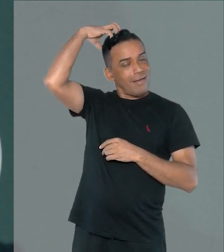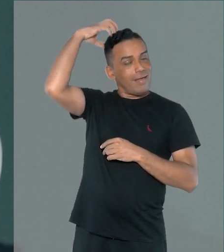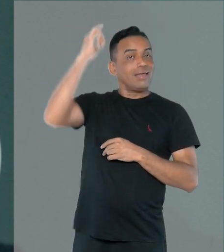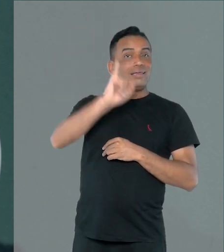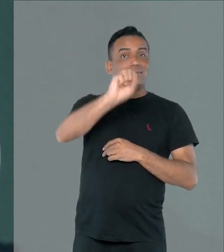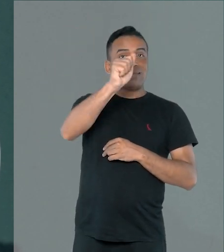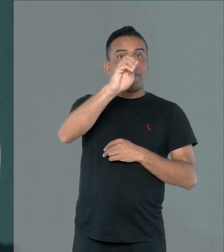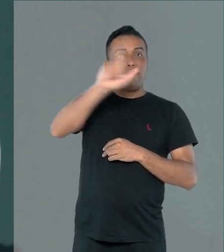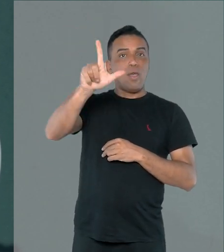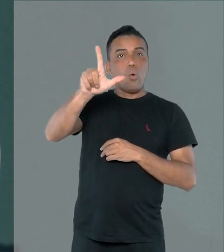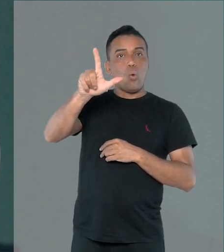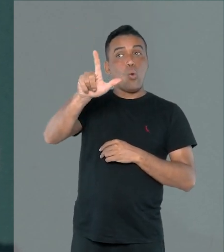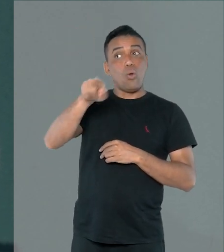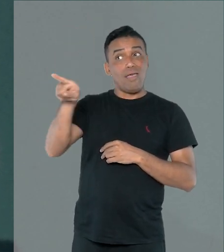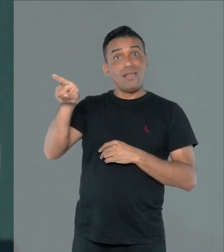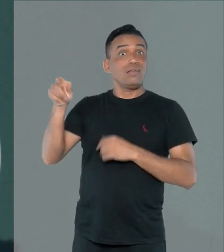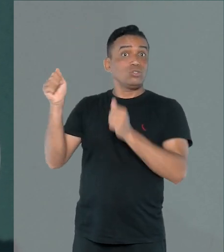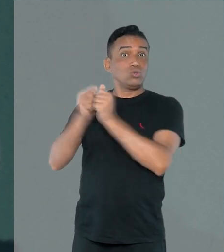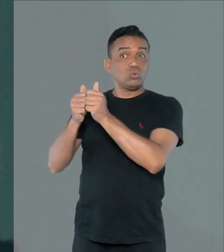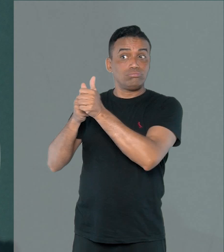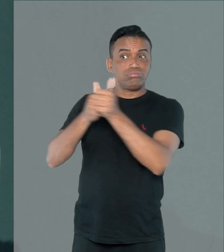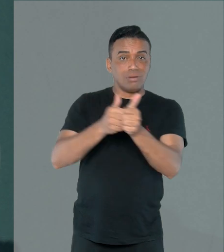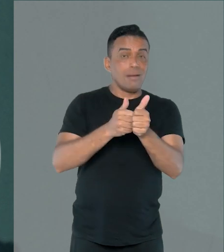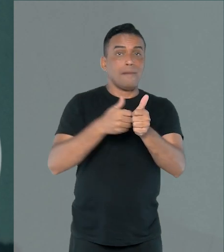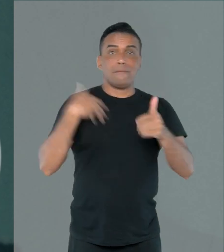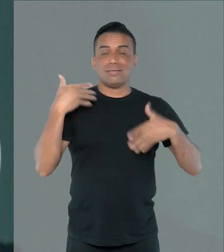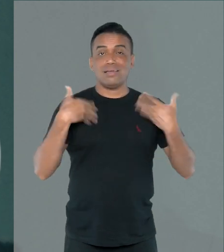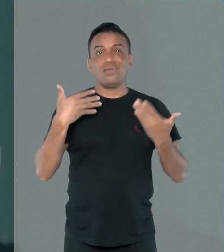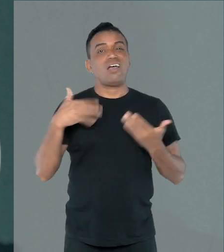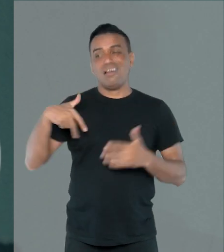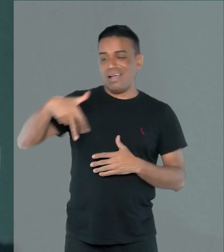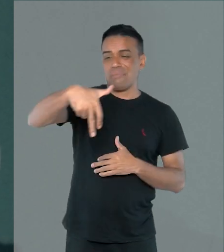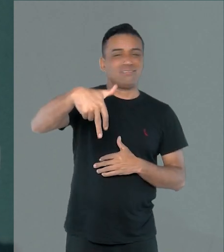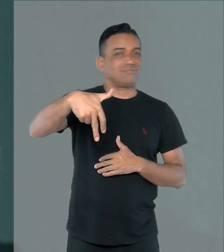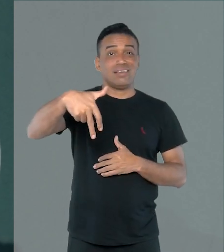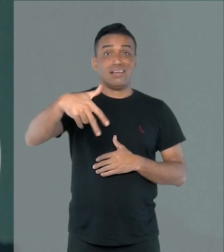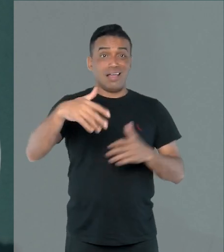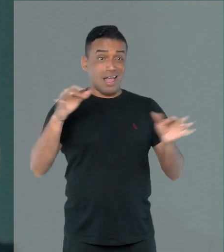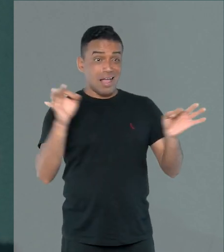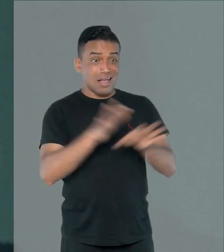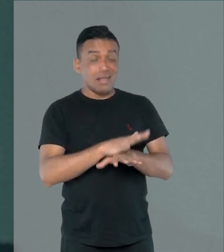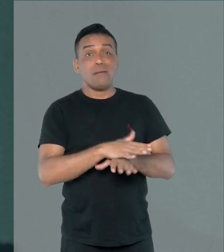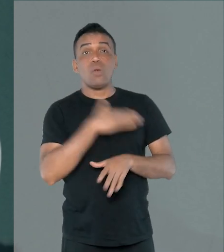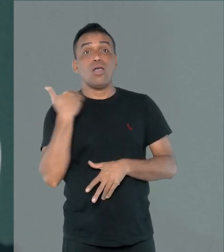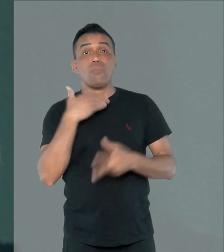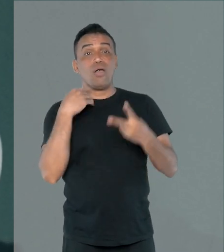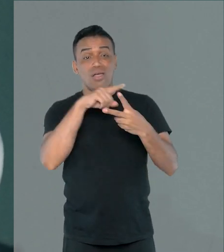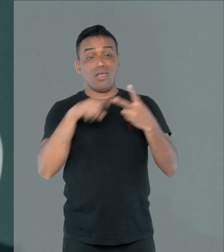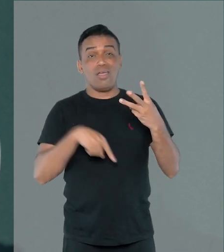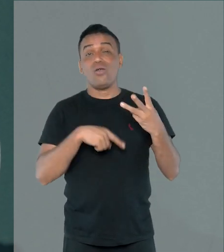não andava mais. Depois da morte dos meninos, ela já estava muito pesada, muito gorda. Ela morre jovem, 74 anos, hoje